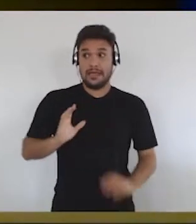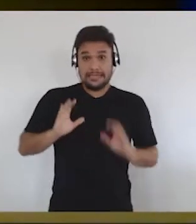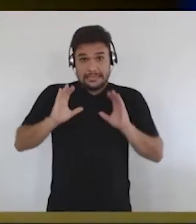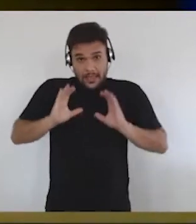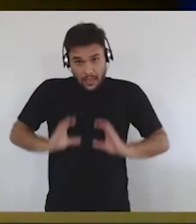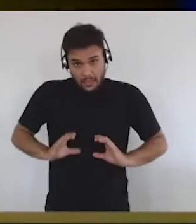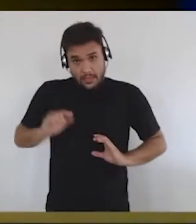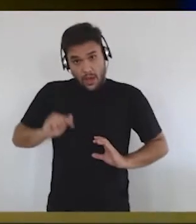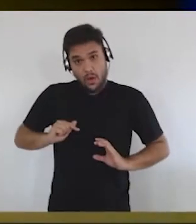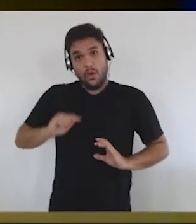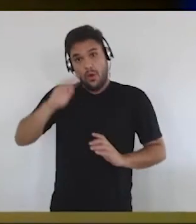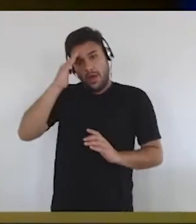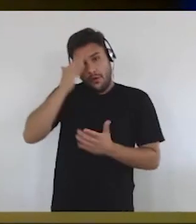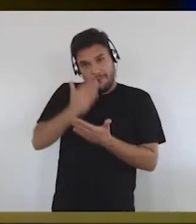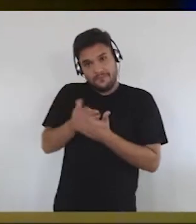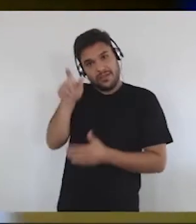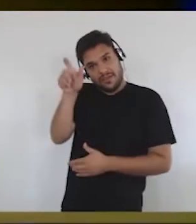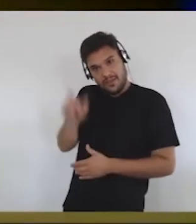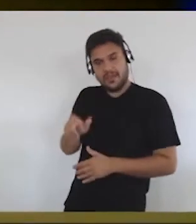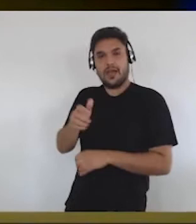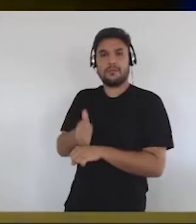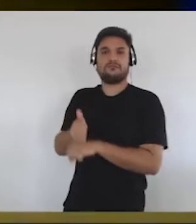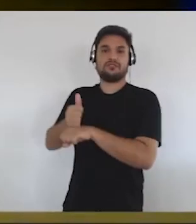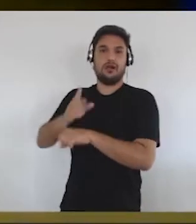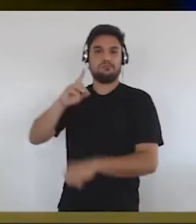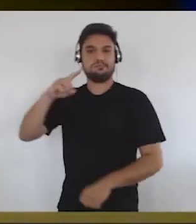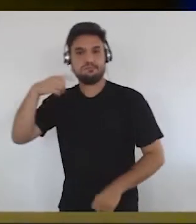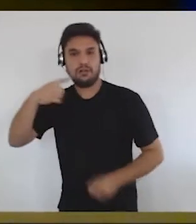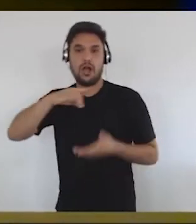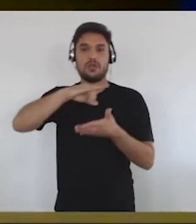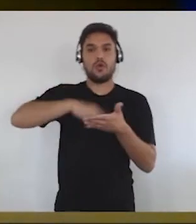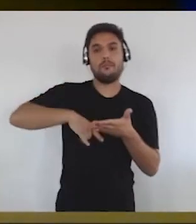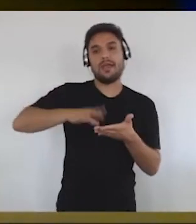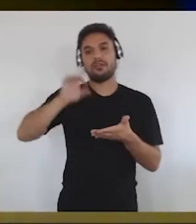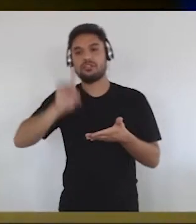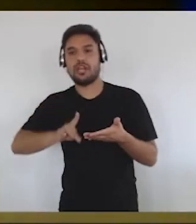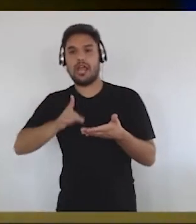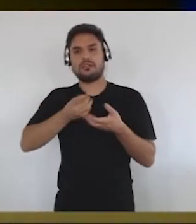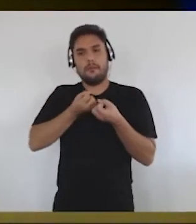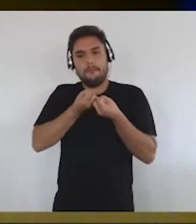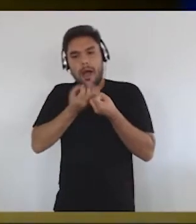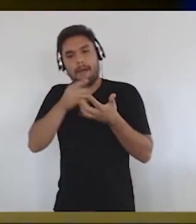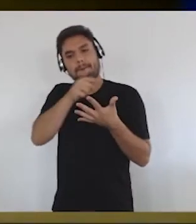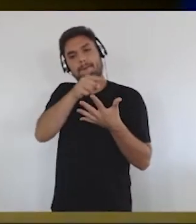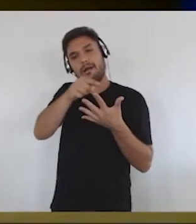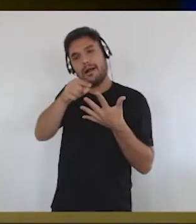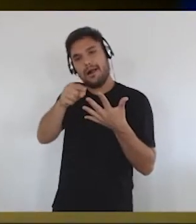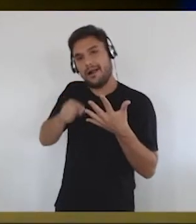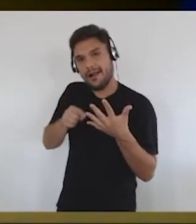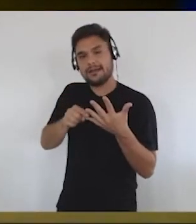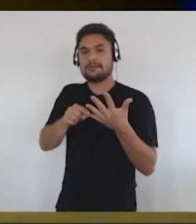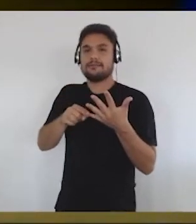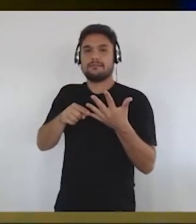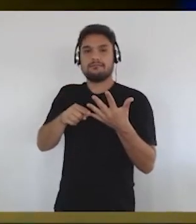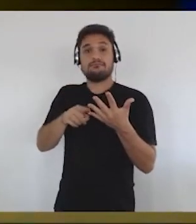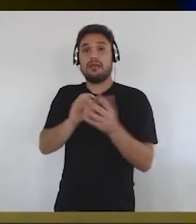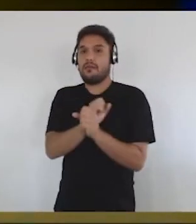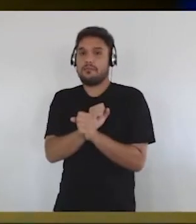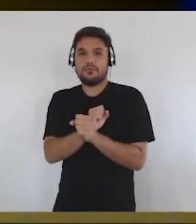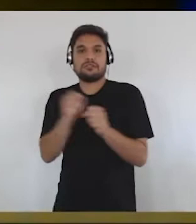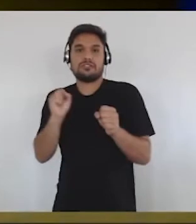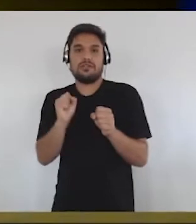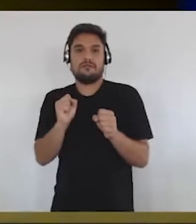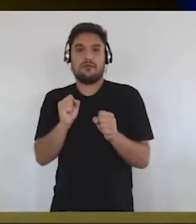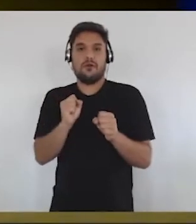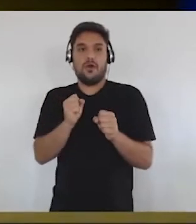ele confia aos advogados direitos, documentos, fatos e outras informações de magnitude incomparável para